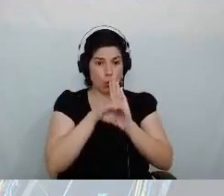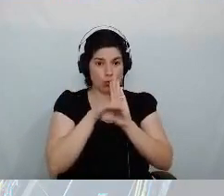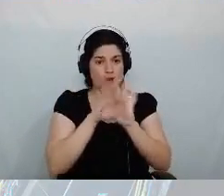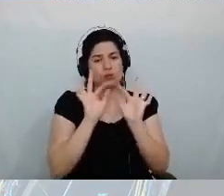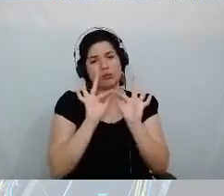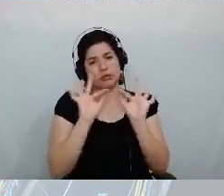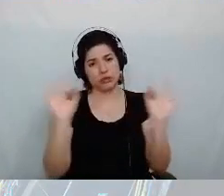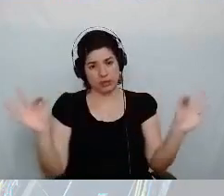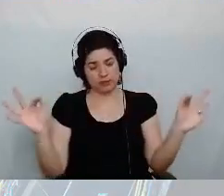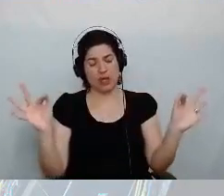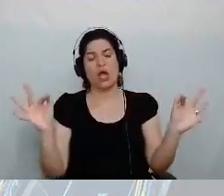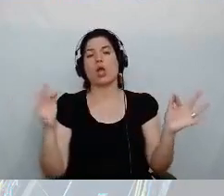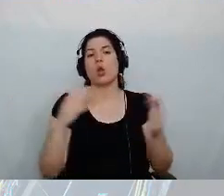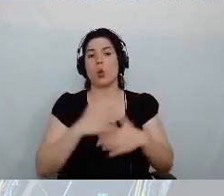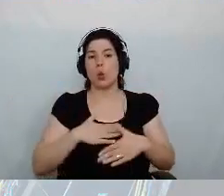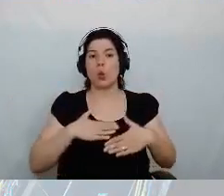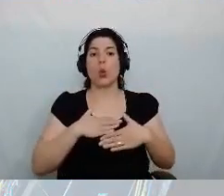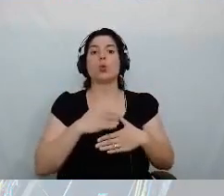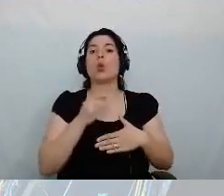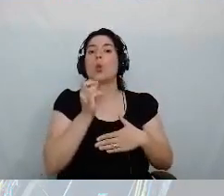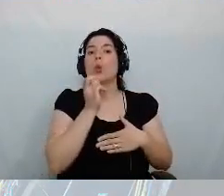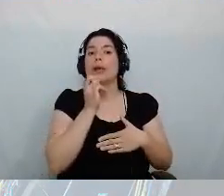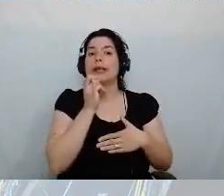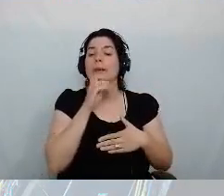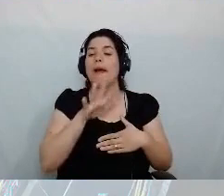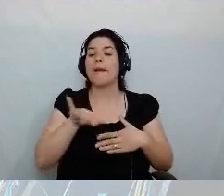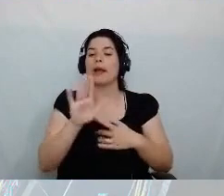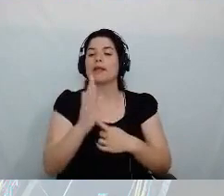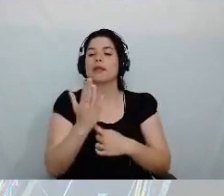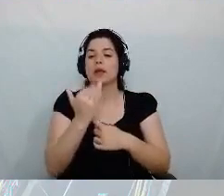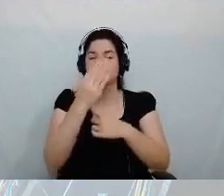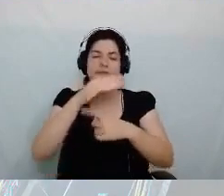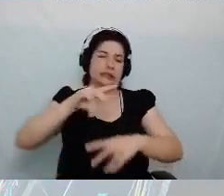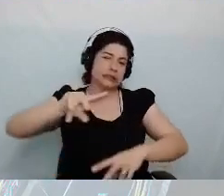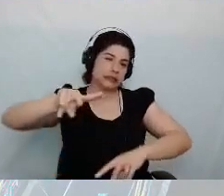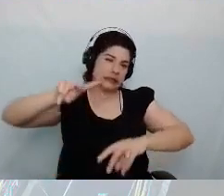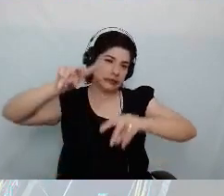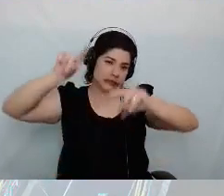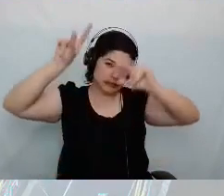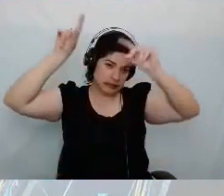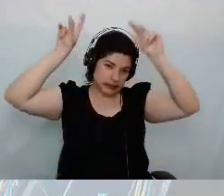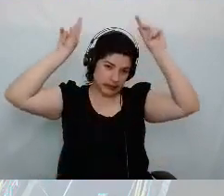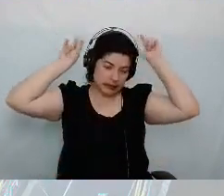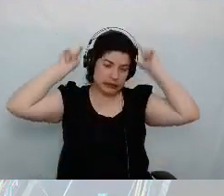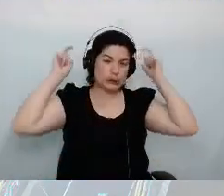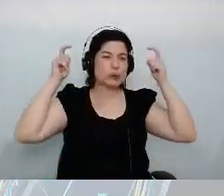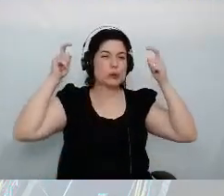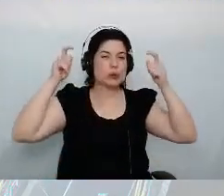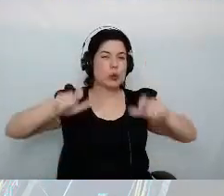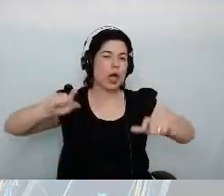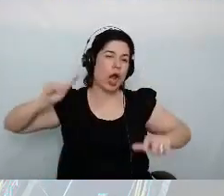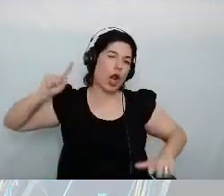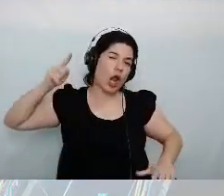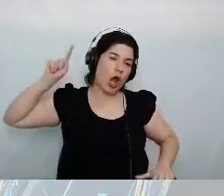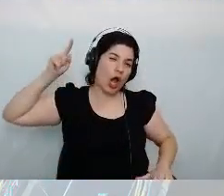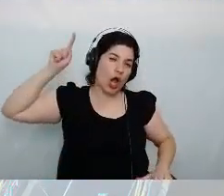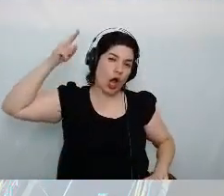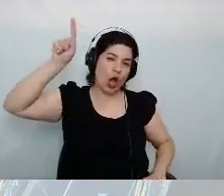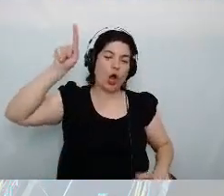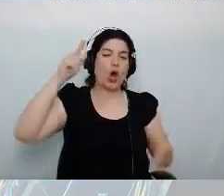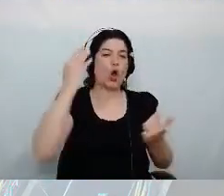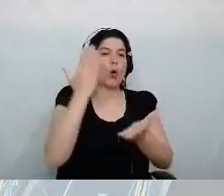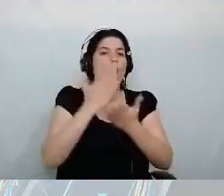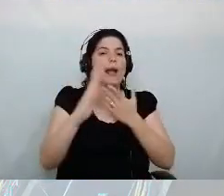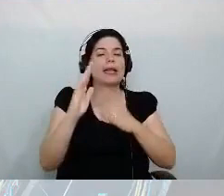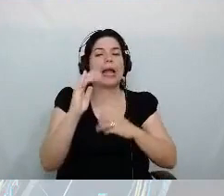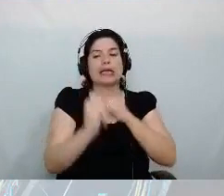E eu gosto de dar um exemplo de tecnologia. Há muito tempo atrás, numa terra distante, lá nos primórdios da internet, eu